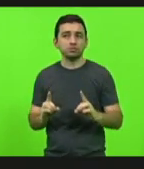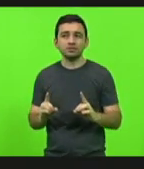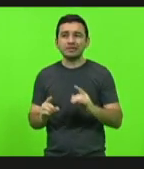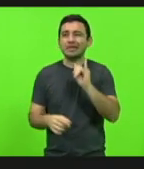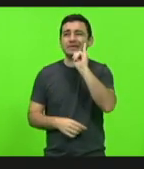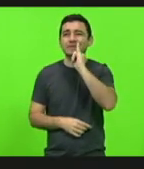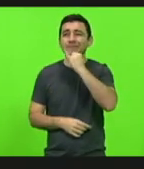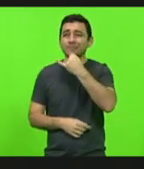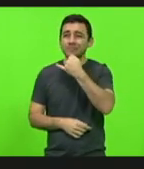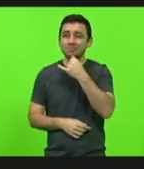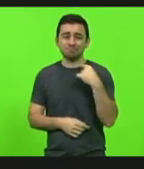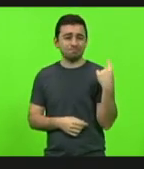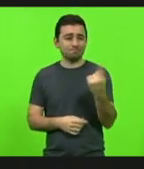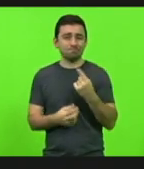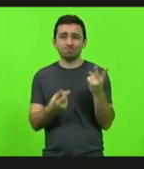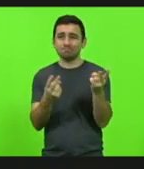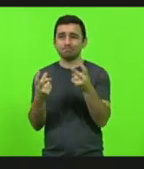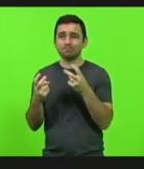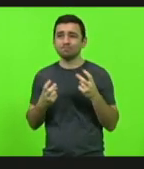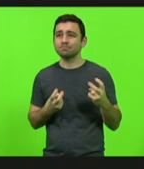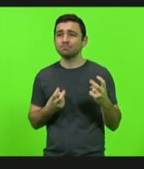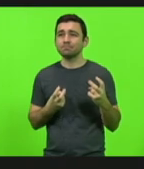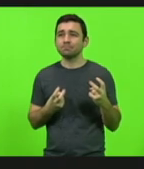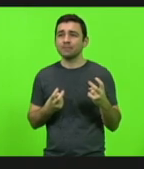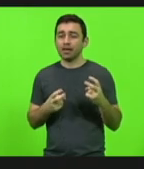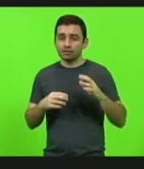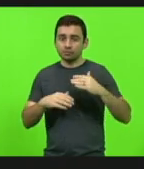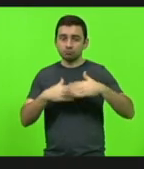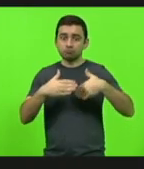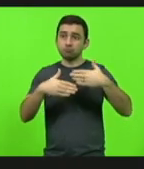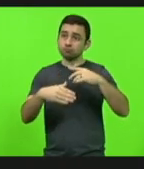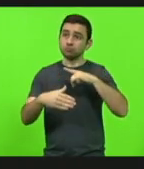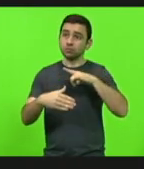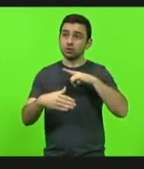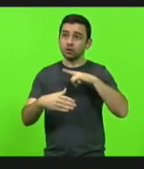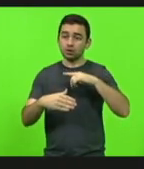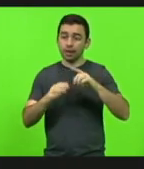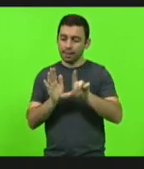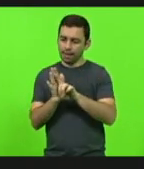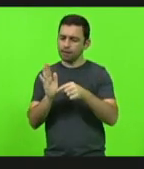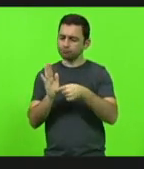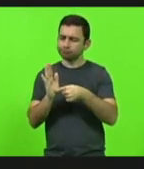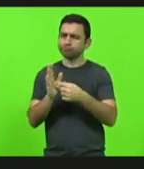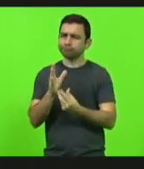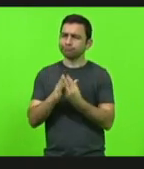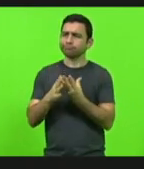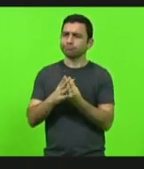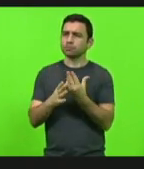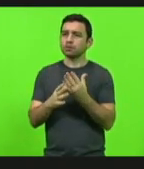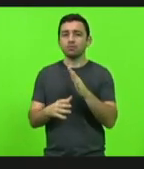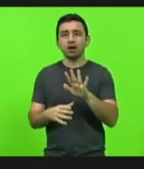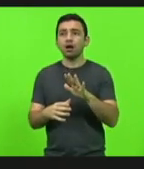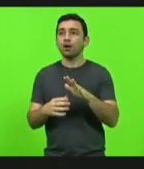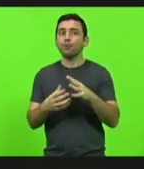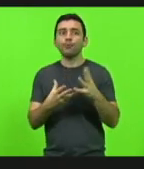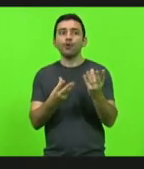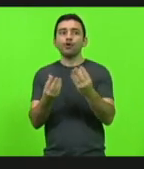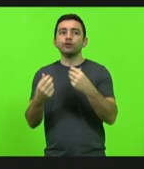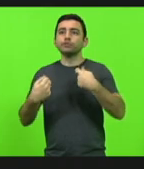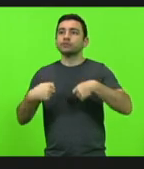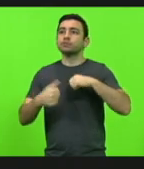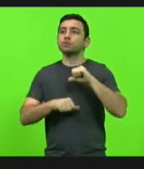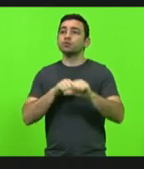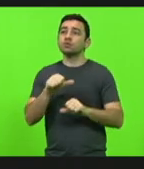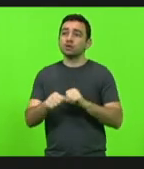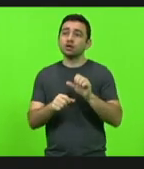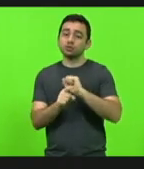o meu assim que é por mais que se tem todo um avanço em termos legais muitas coisas nós temos que mudar na